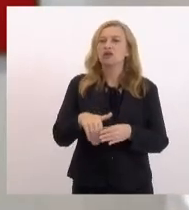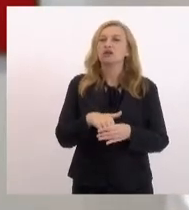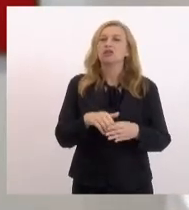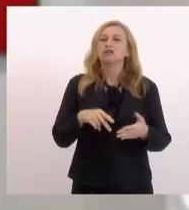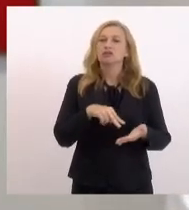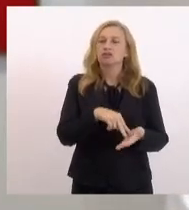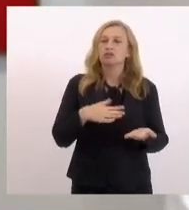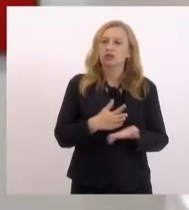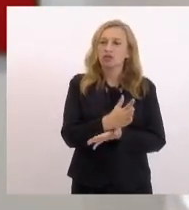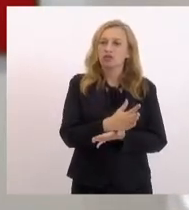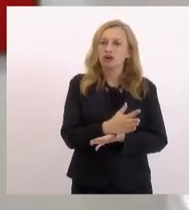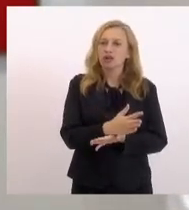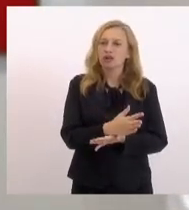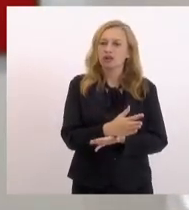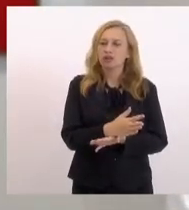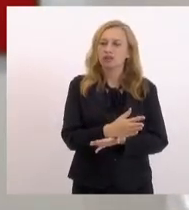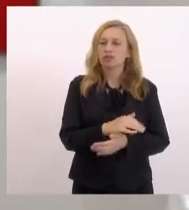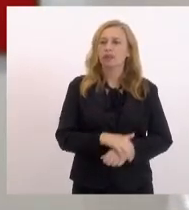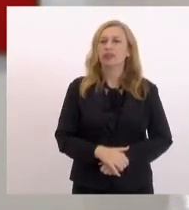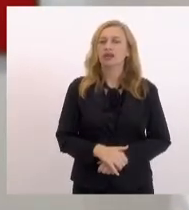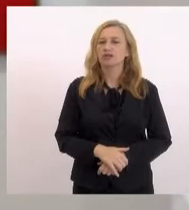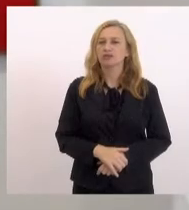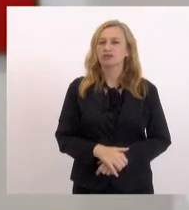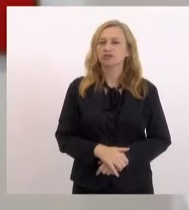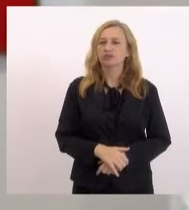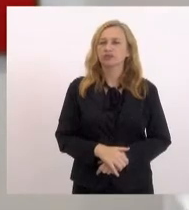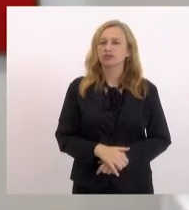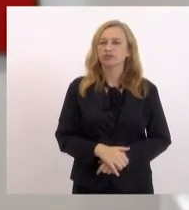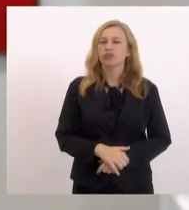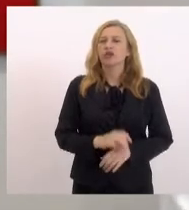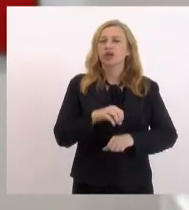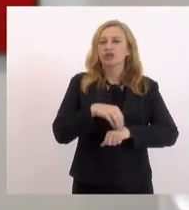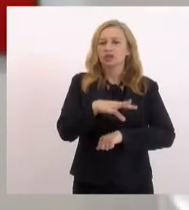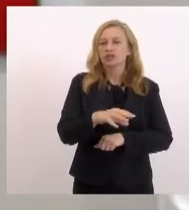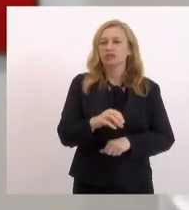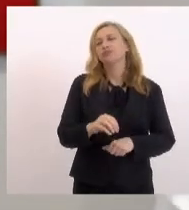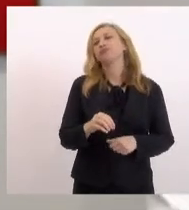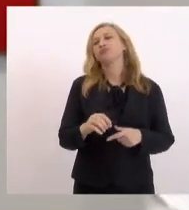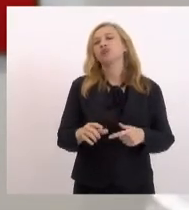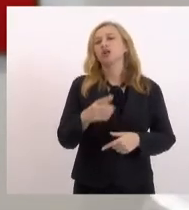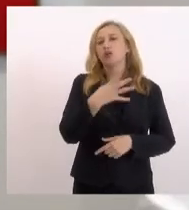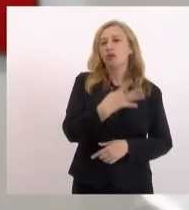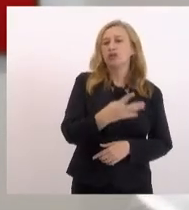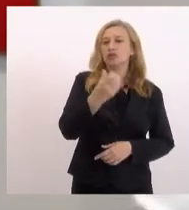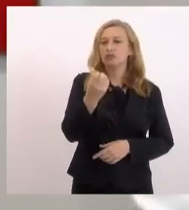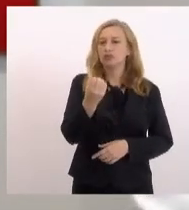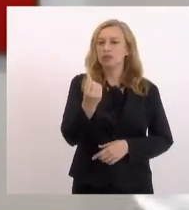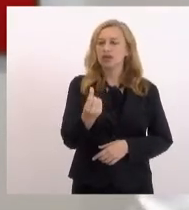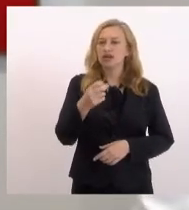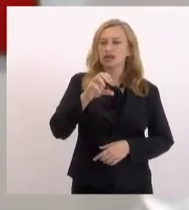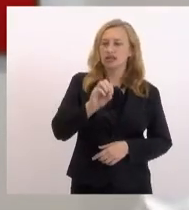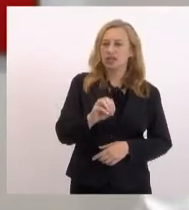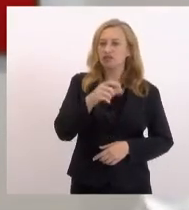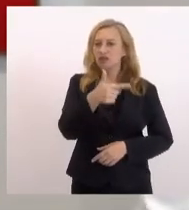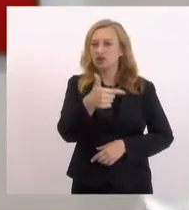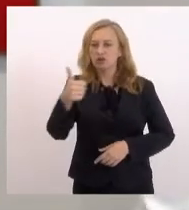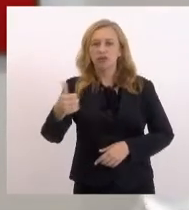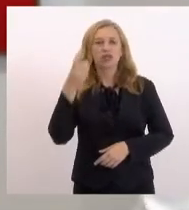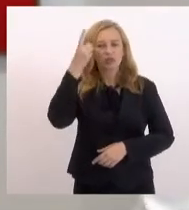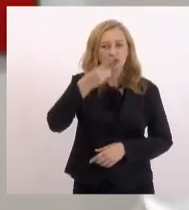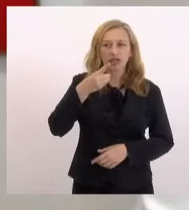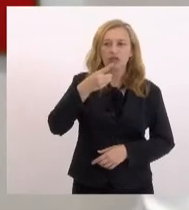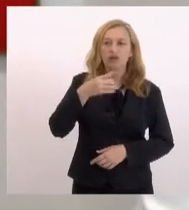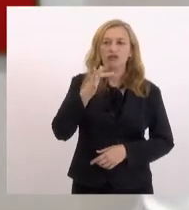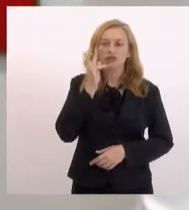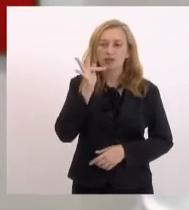permaneçam como estão aprovados, vai a promulgação. Indicação Legislativa 460-21, de autoria do deputado Jorge Felipe Neto,